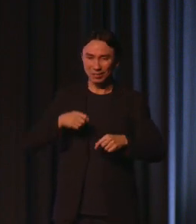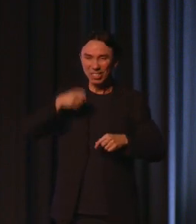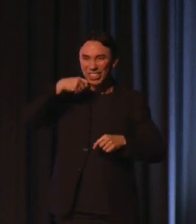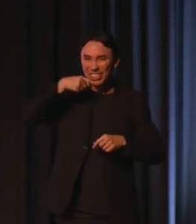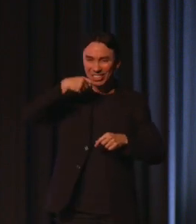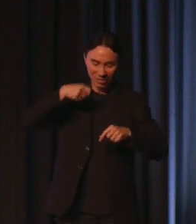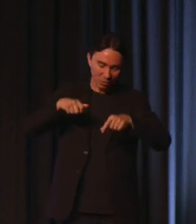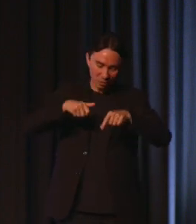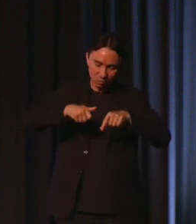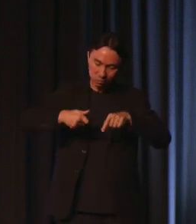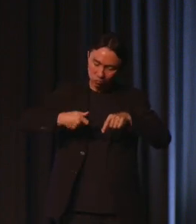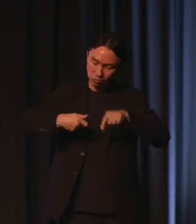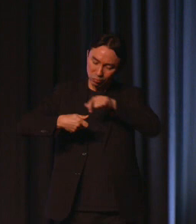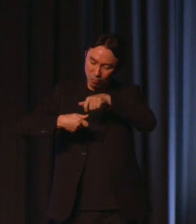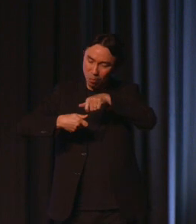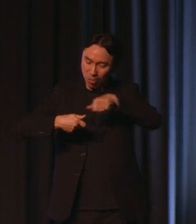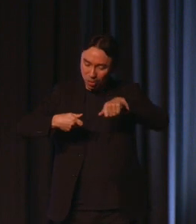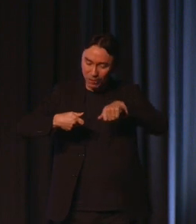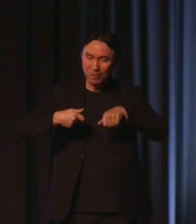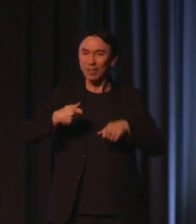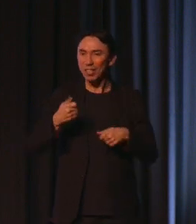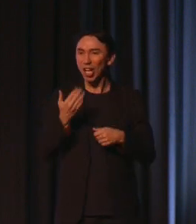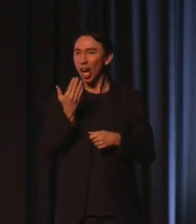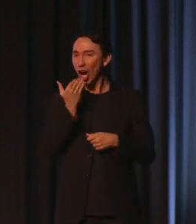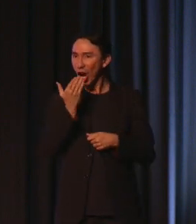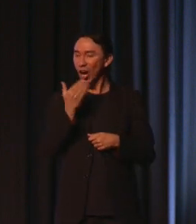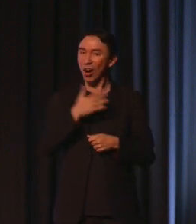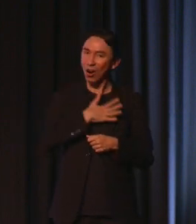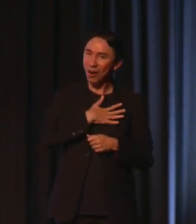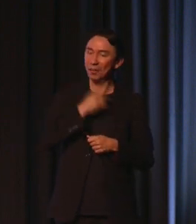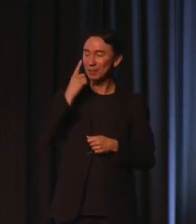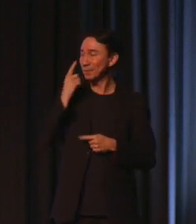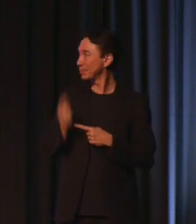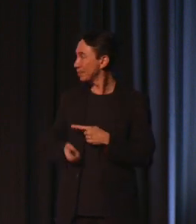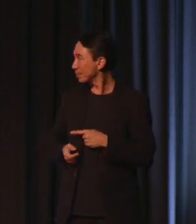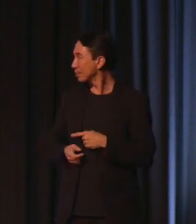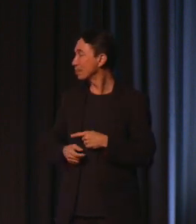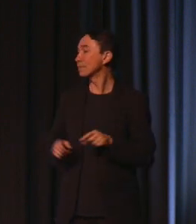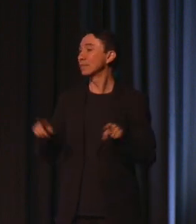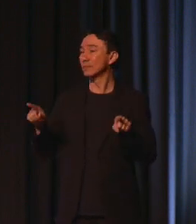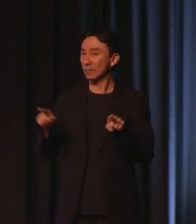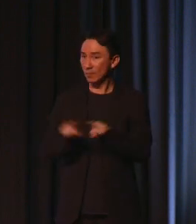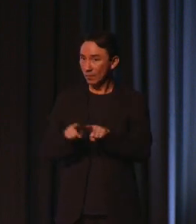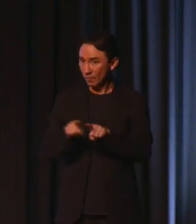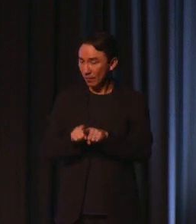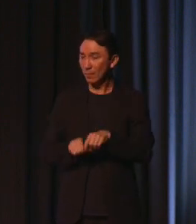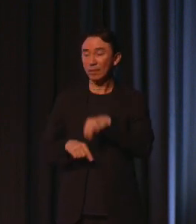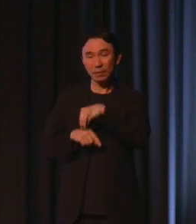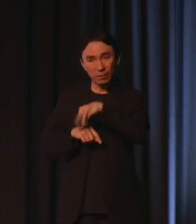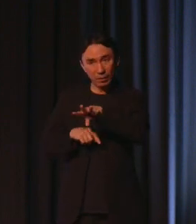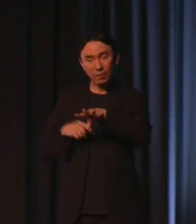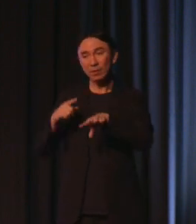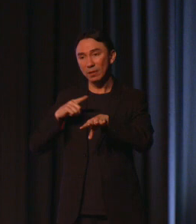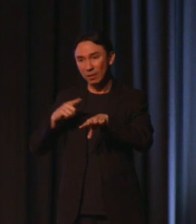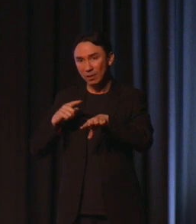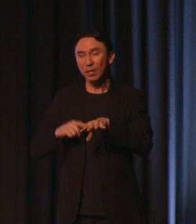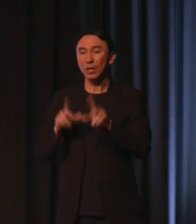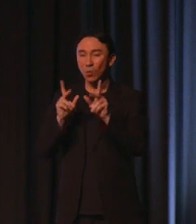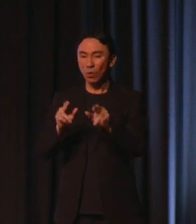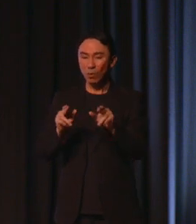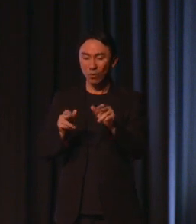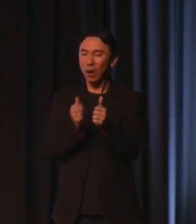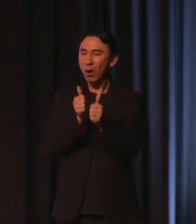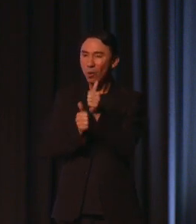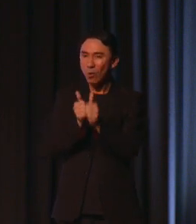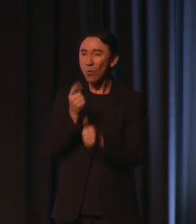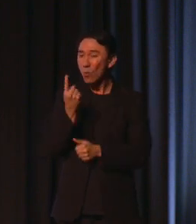então enfatizar sempre que se deve usar 1 grão de arroz equivalente. A pasta de